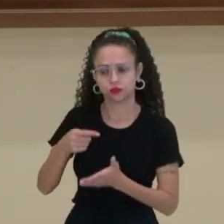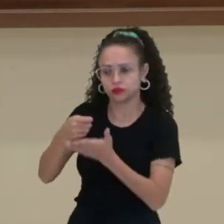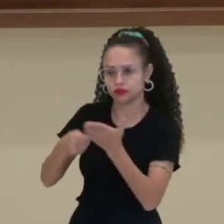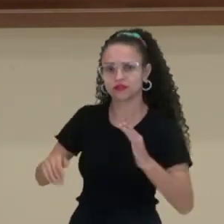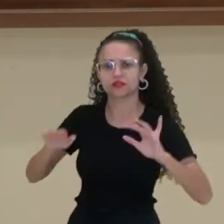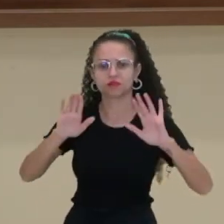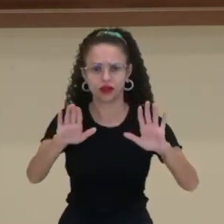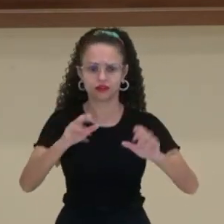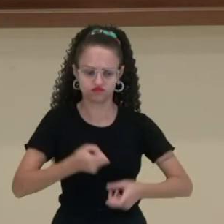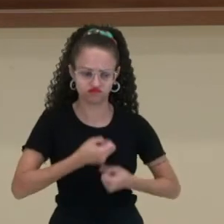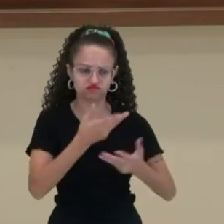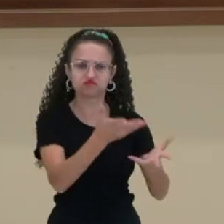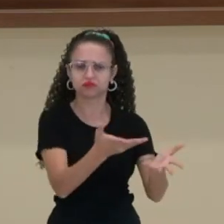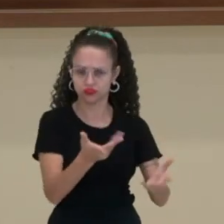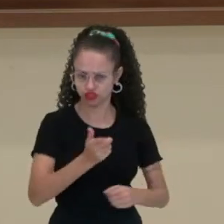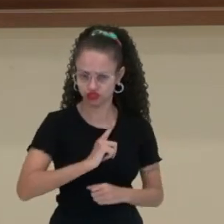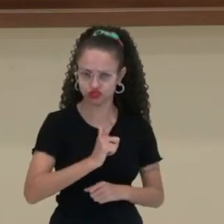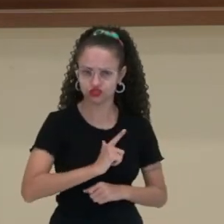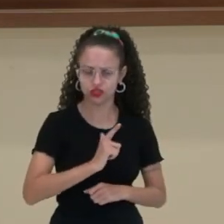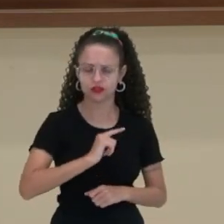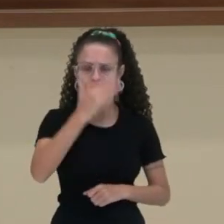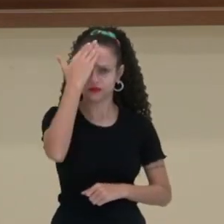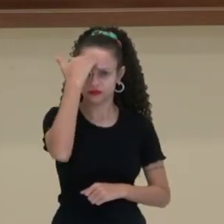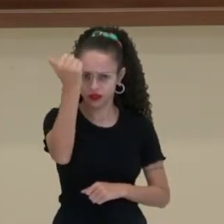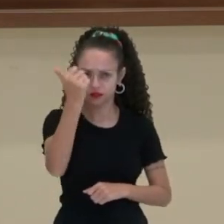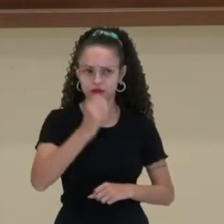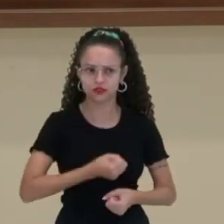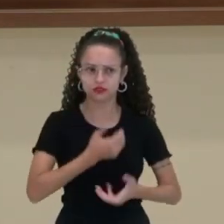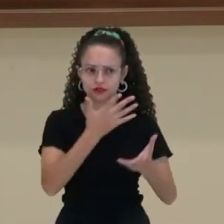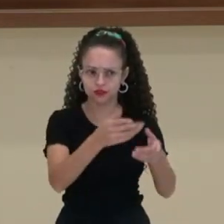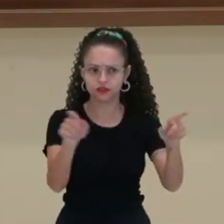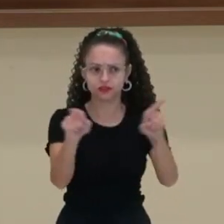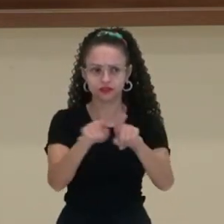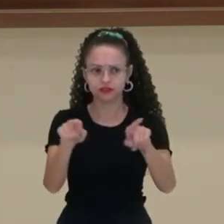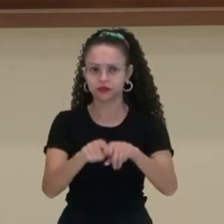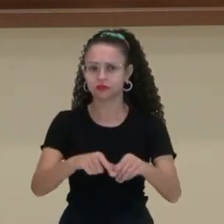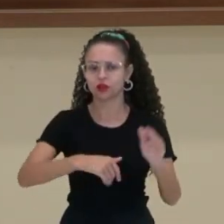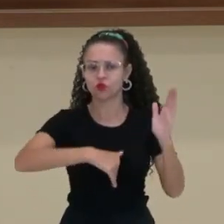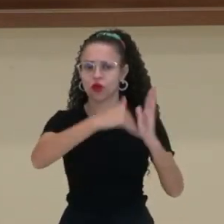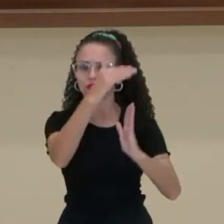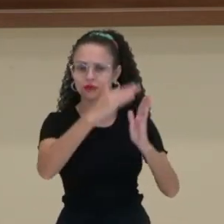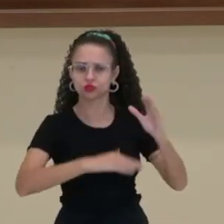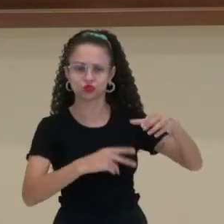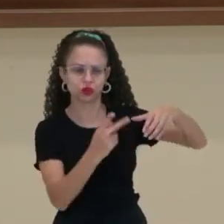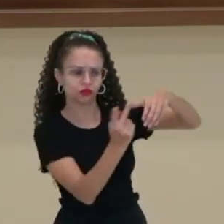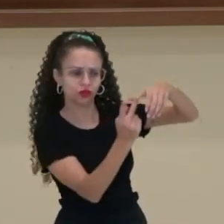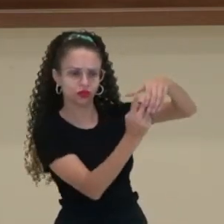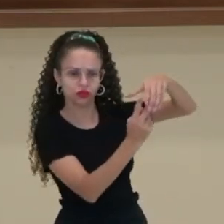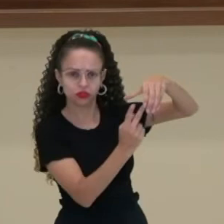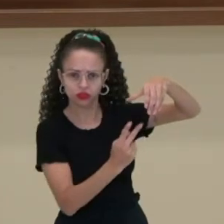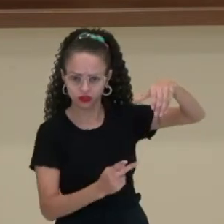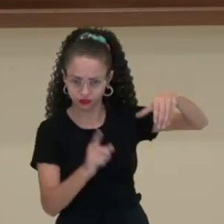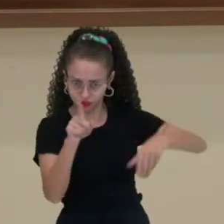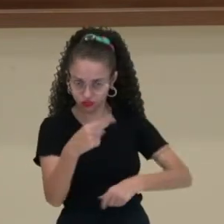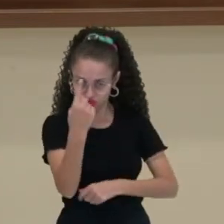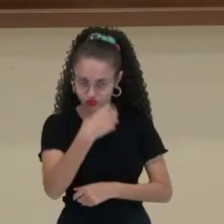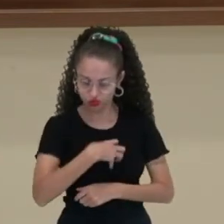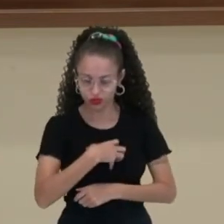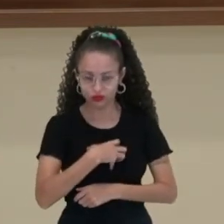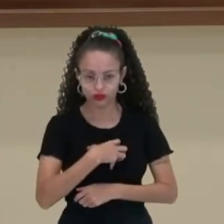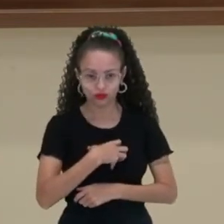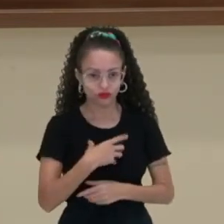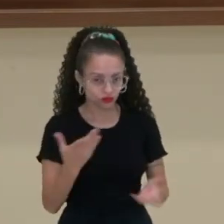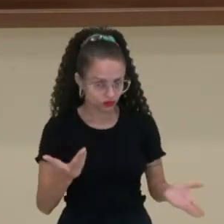mas se expressavam, inclusive. Sabiam se expressar, inclusive com as pinturas das cavernas. Uma das formas. Eles não